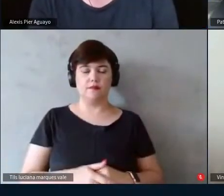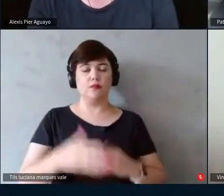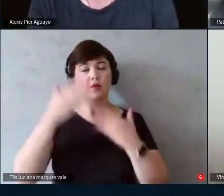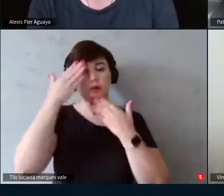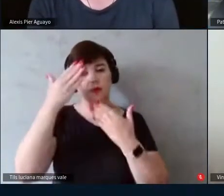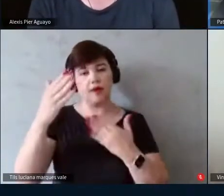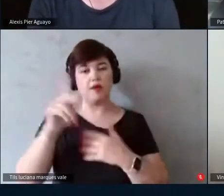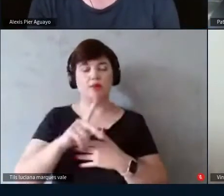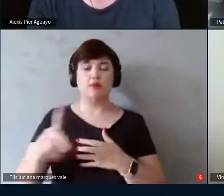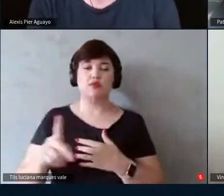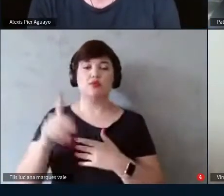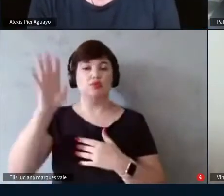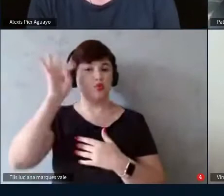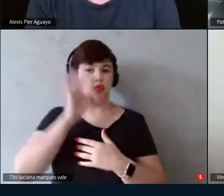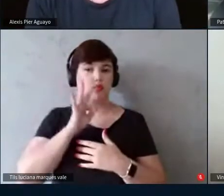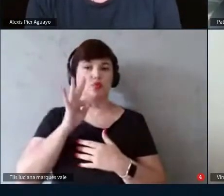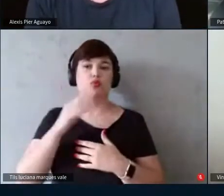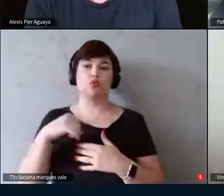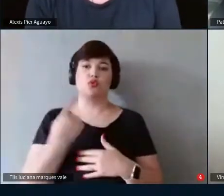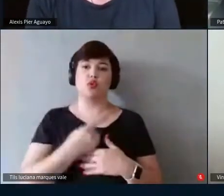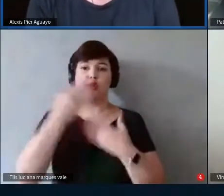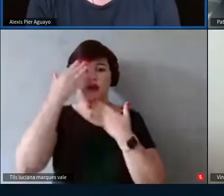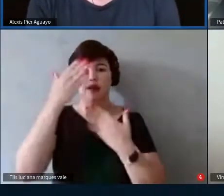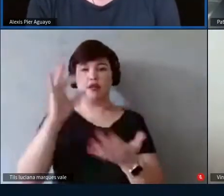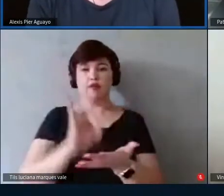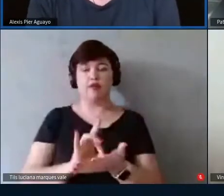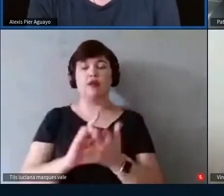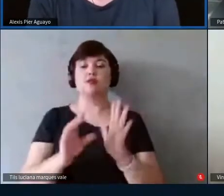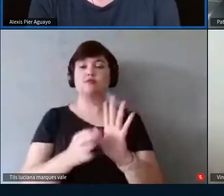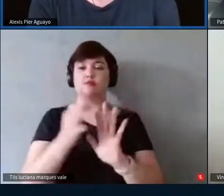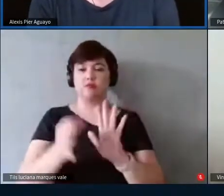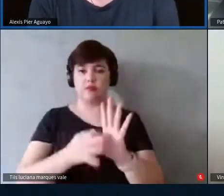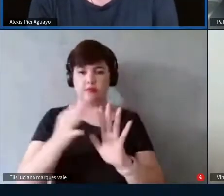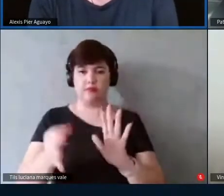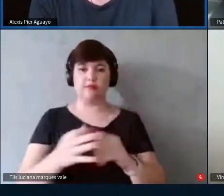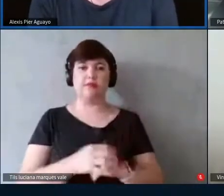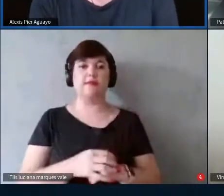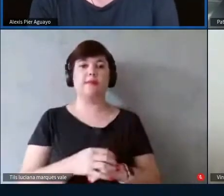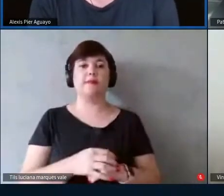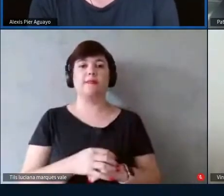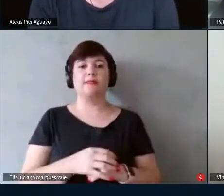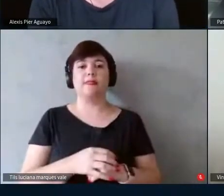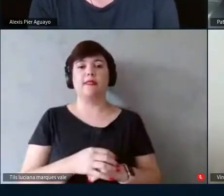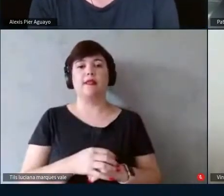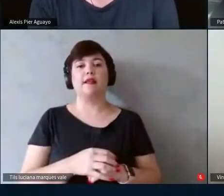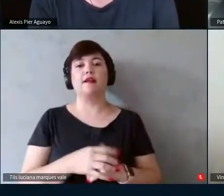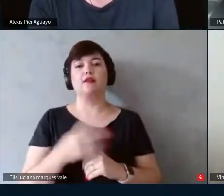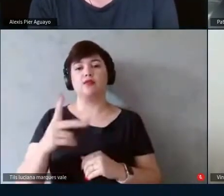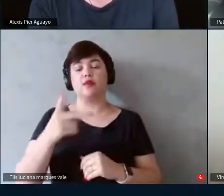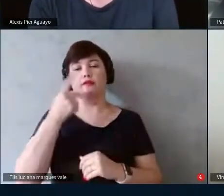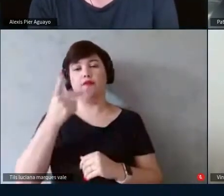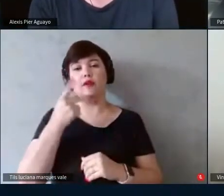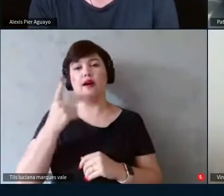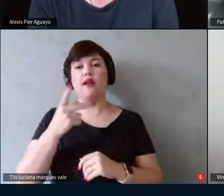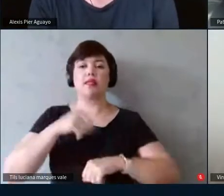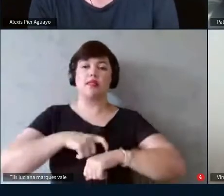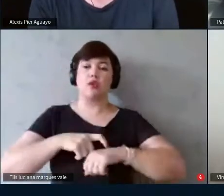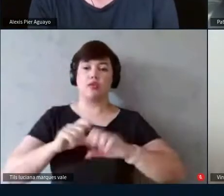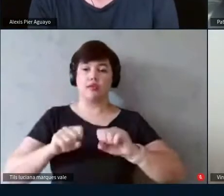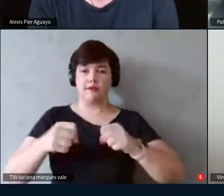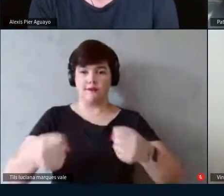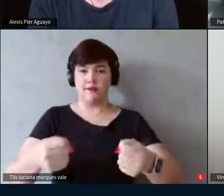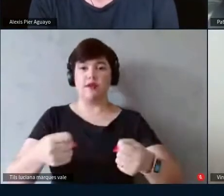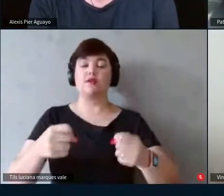E a gente que agradece demais, né, Pierre? As contribuições são imensas, e a tua fala durante a defesa